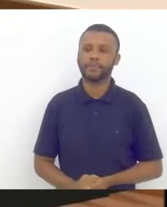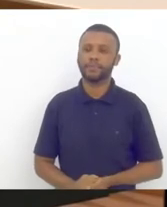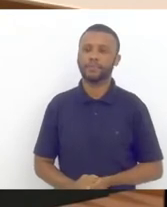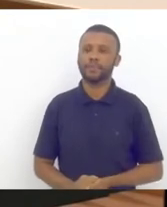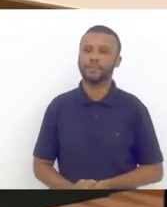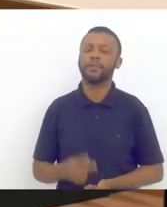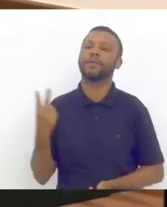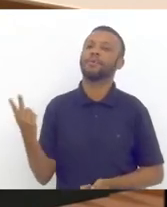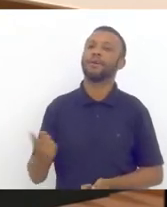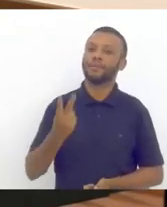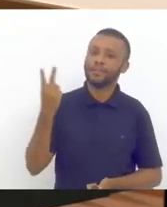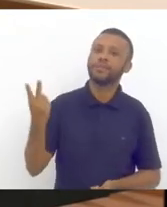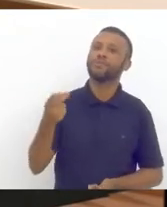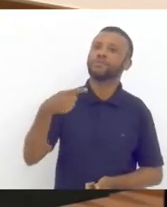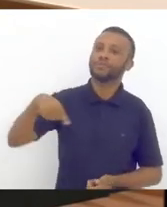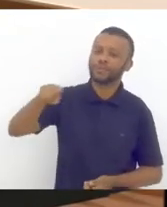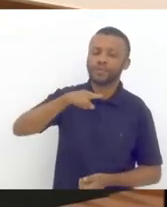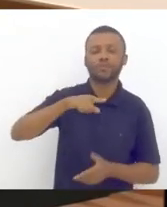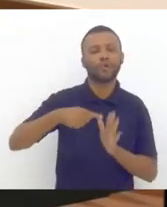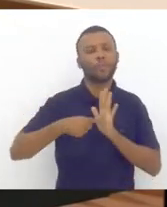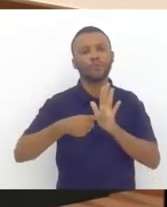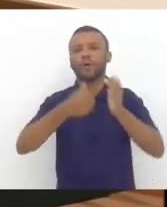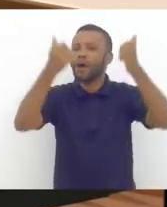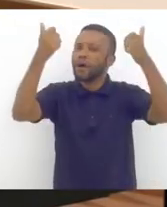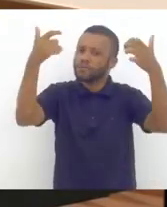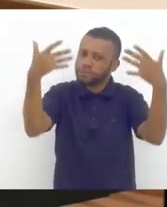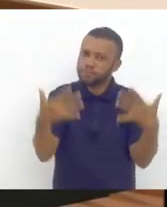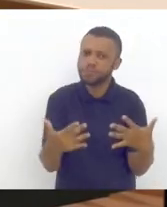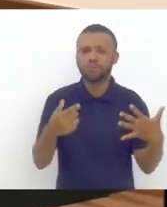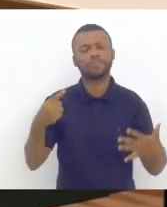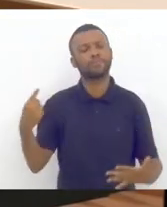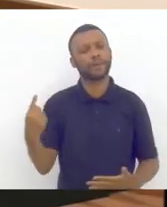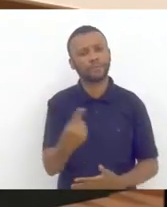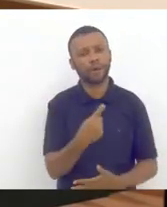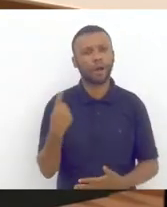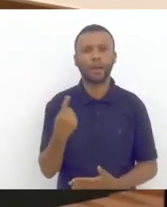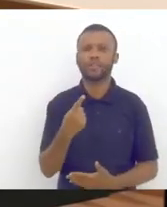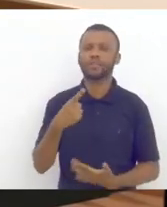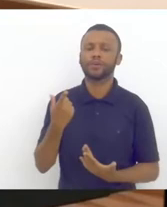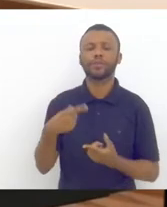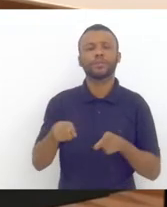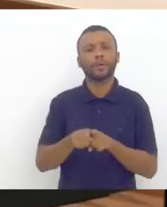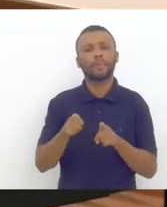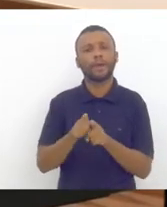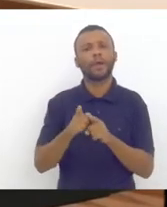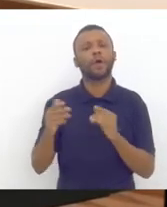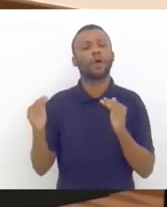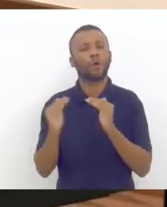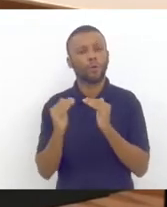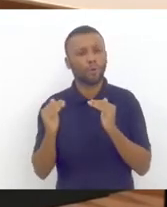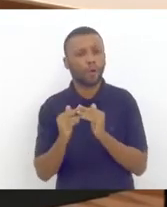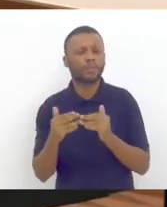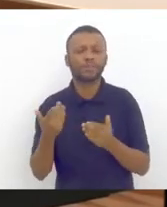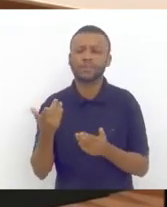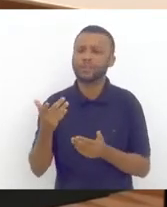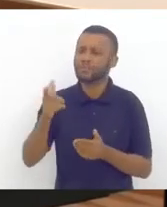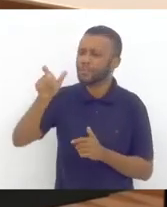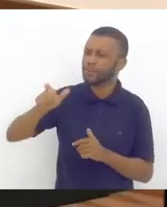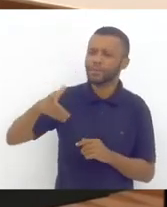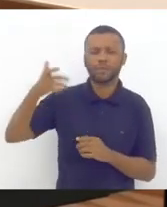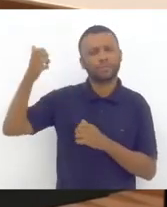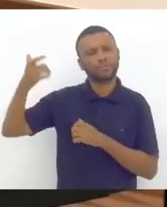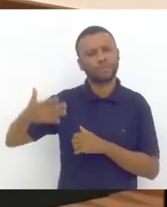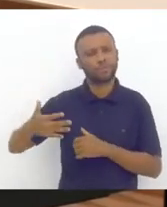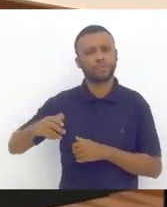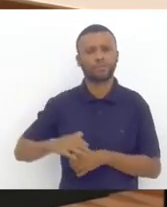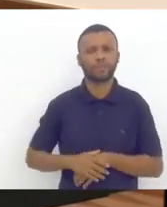né, o que o senhor, né, trouxe aqui para nós, né, e vou na direção também de que alguém já, antes de mim falou, a